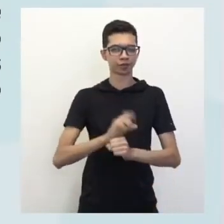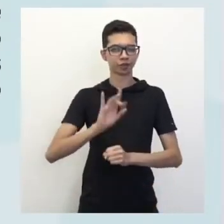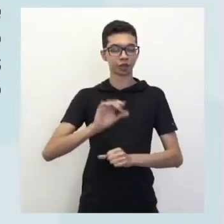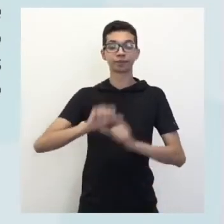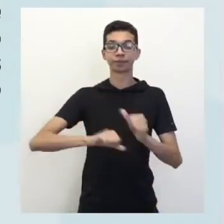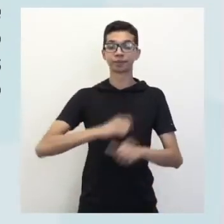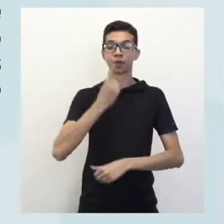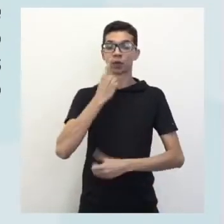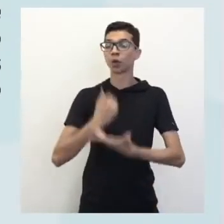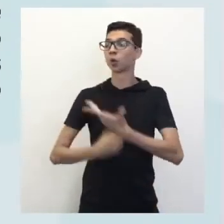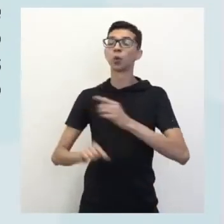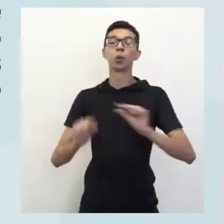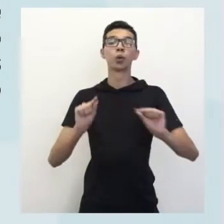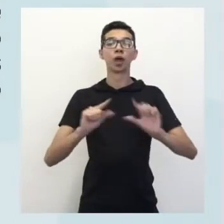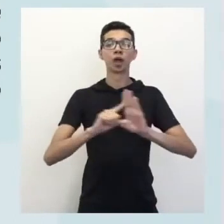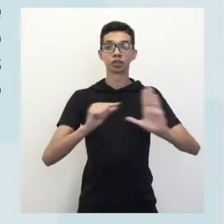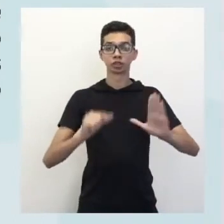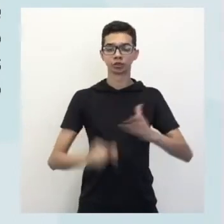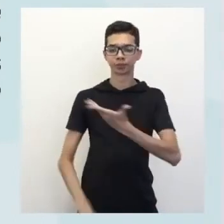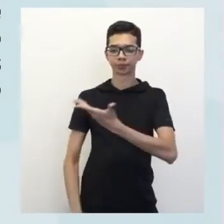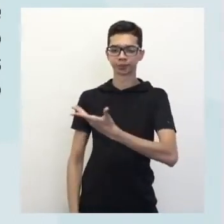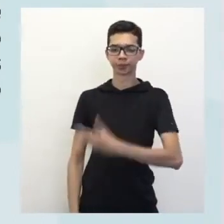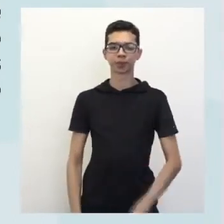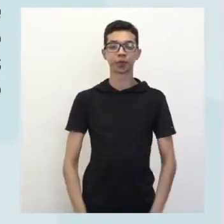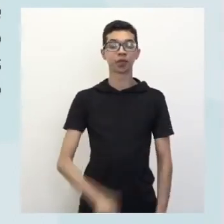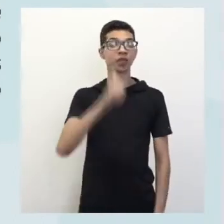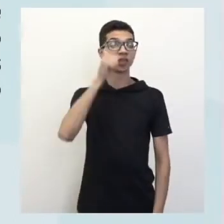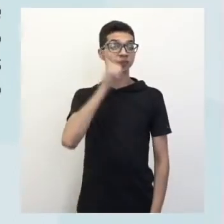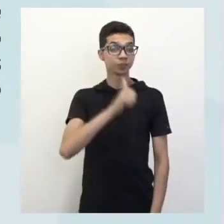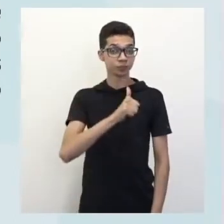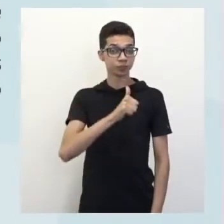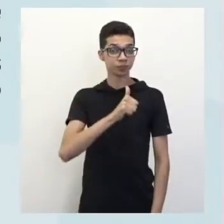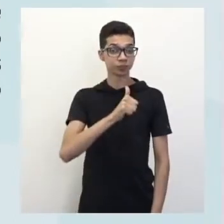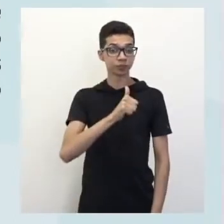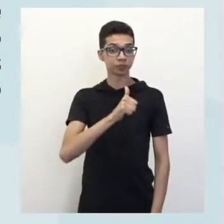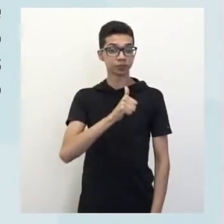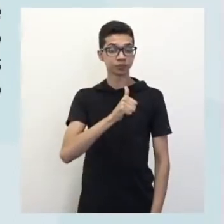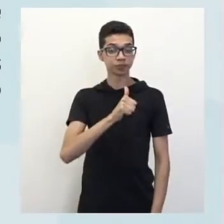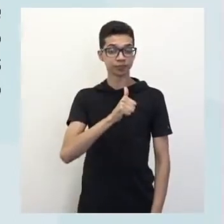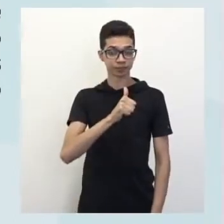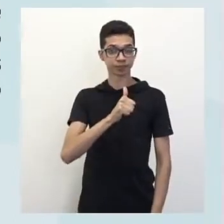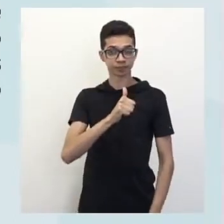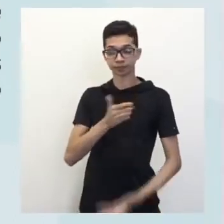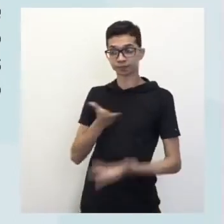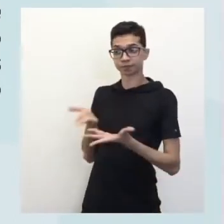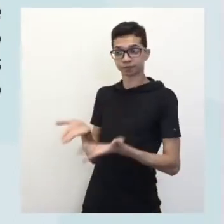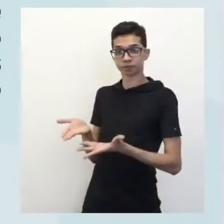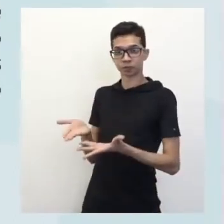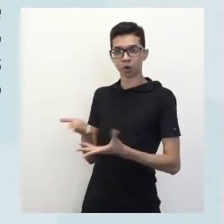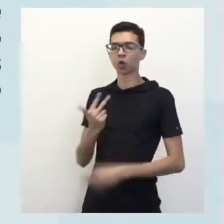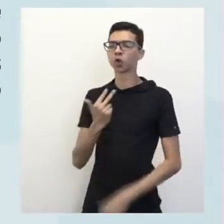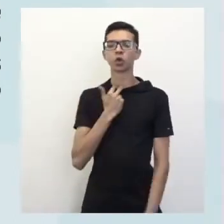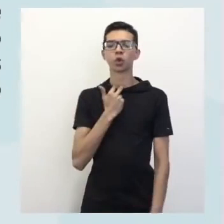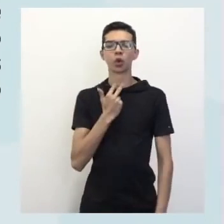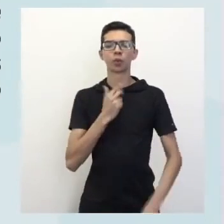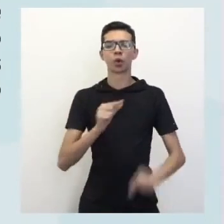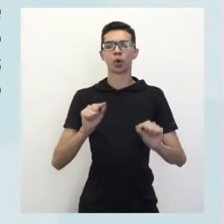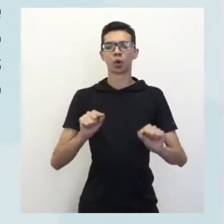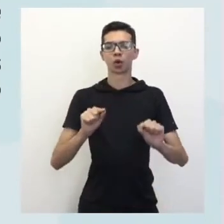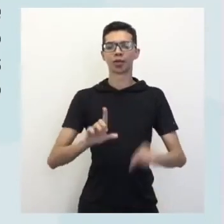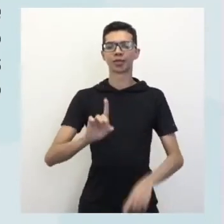Vejam só o que ele dizia. Às mulheres não se permitirá a prática de desportos, ou seja, de